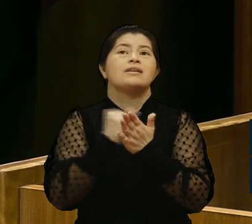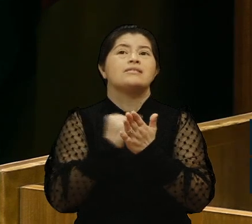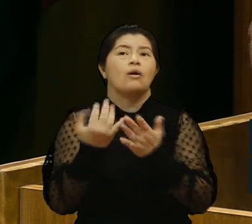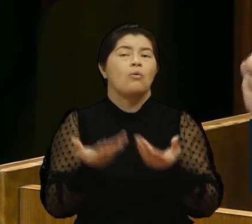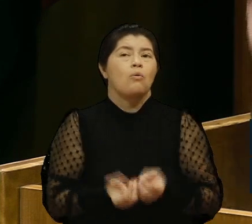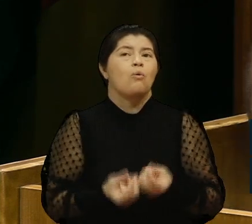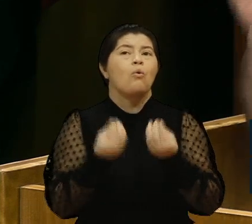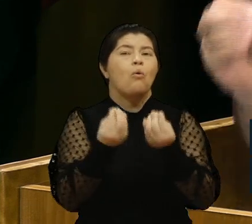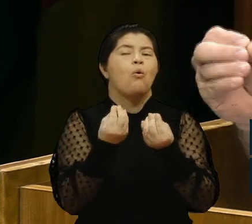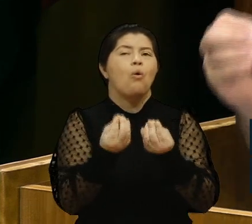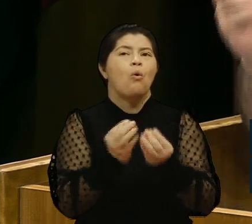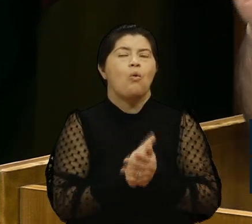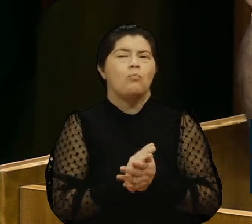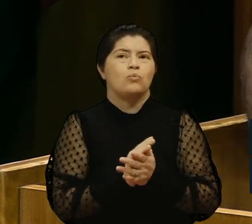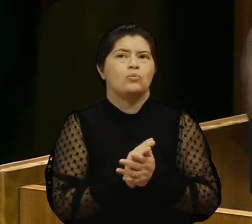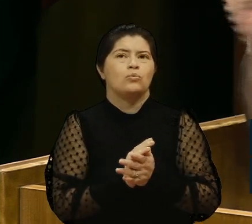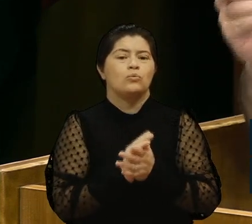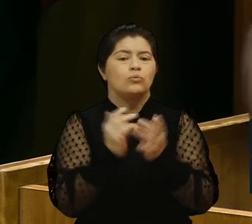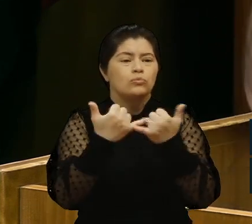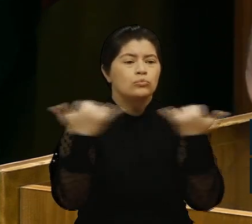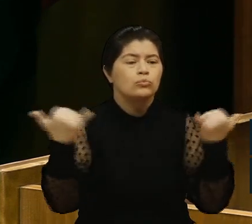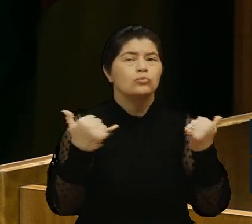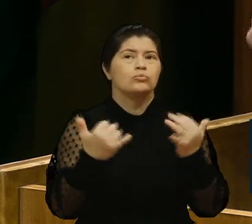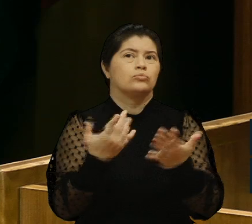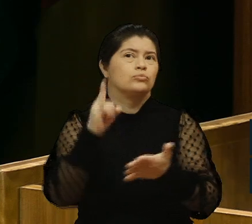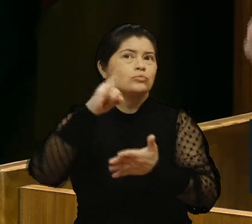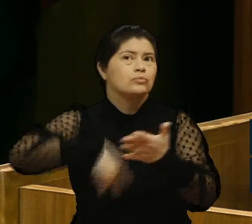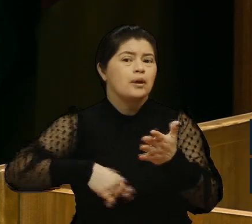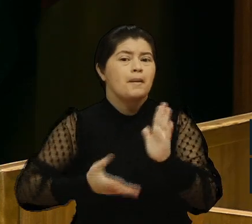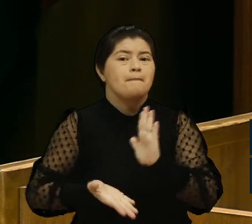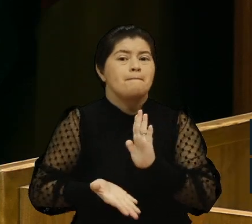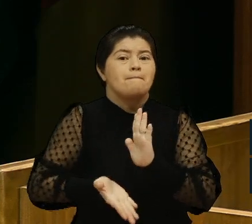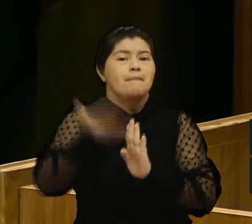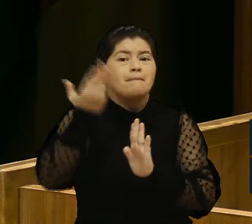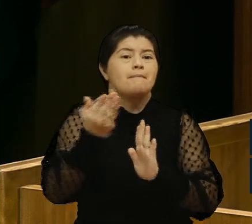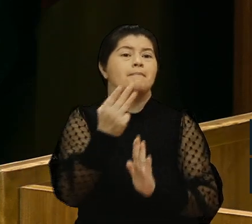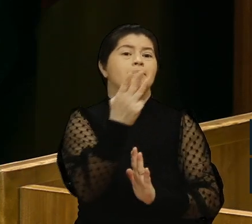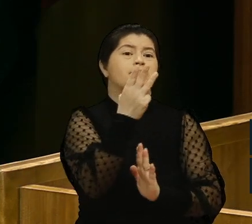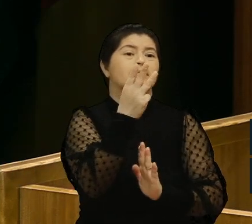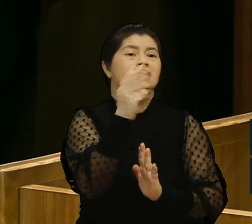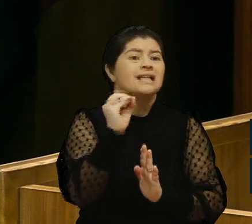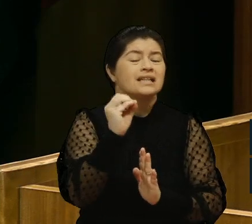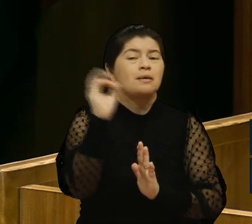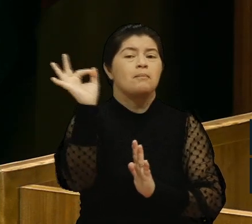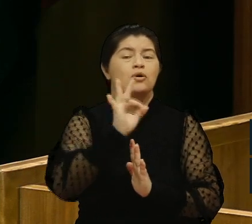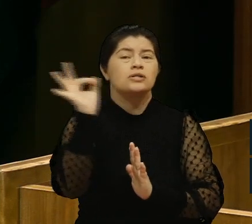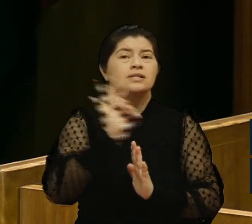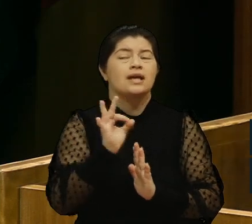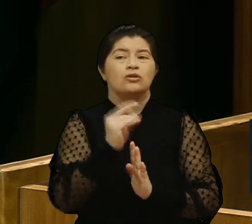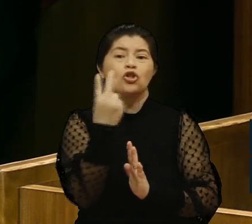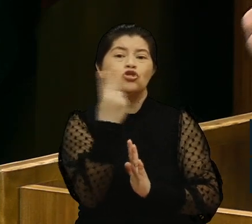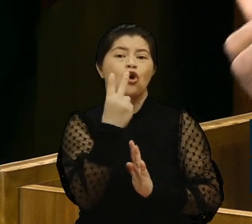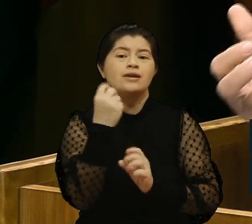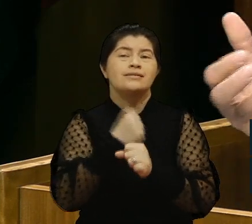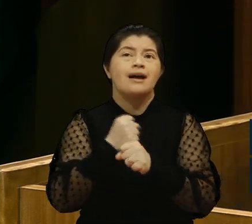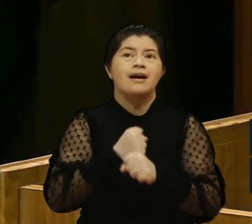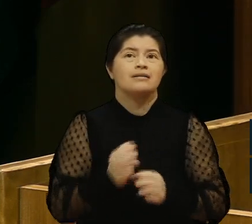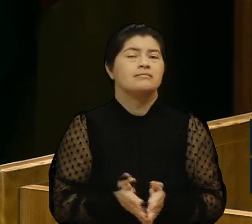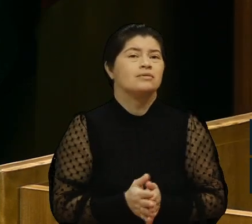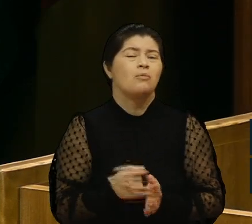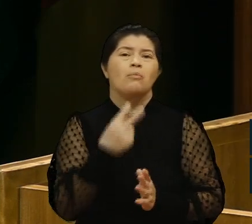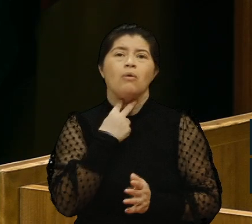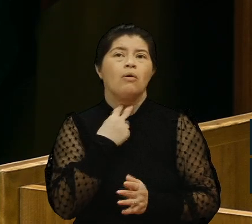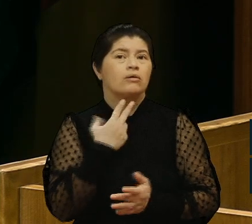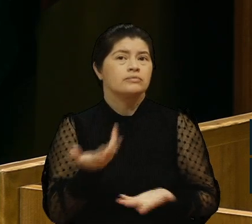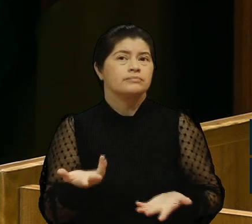Como que a conta de energia aumenta mais de 30% em 2 anos? Isso é